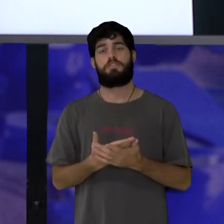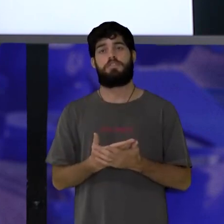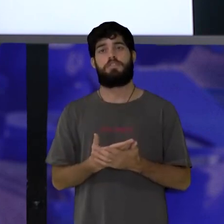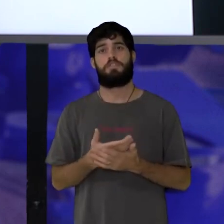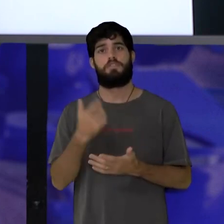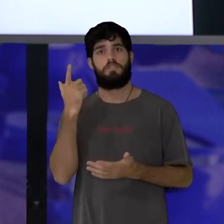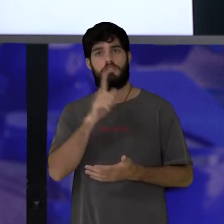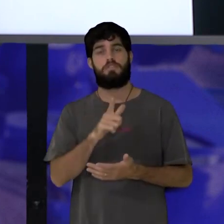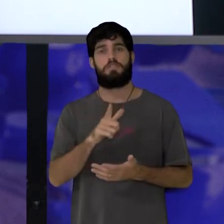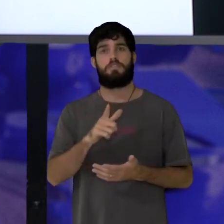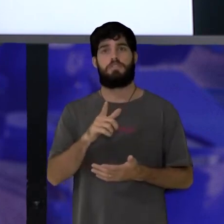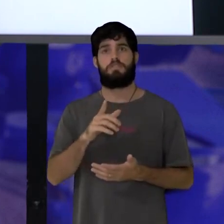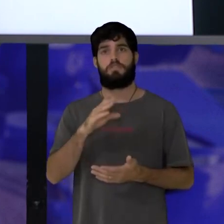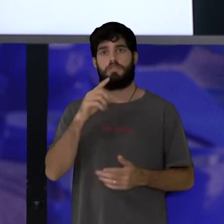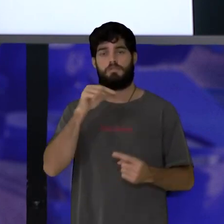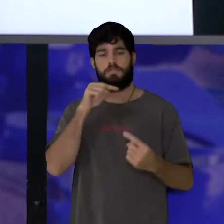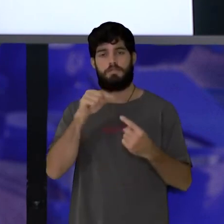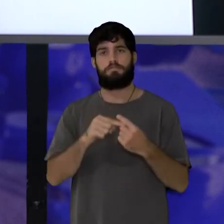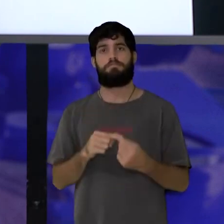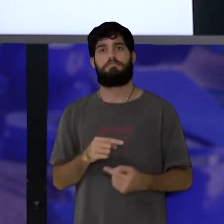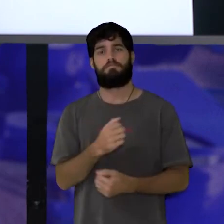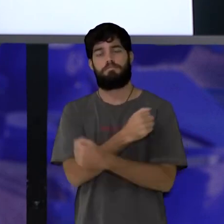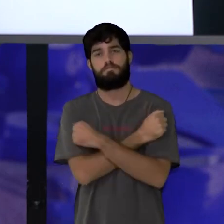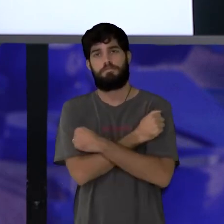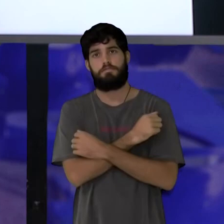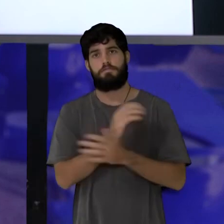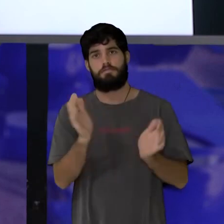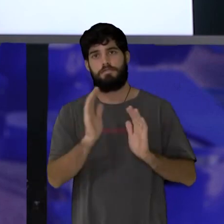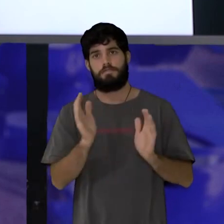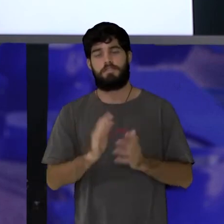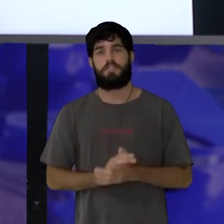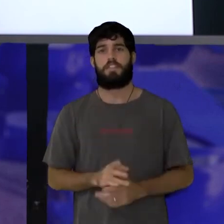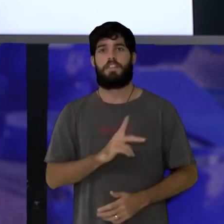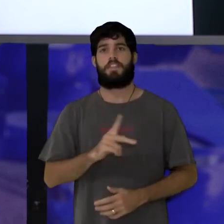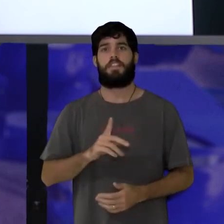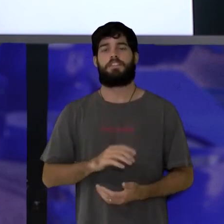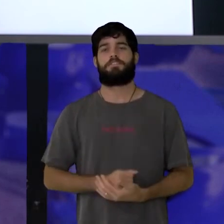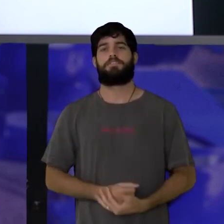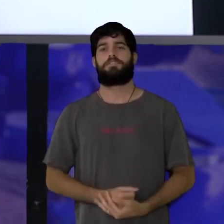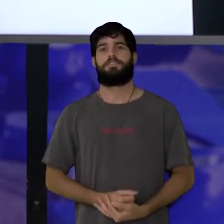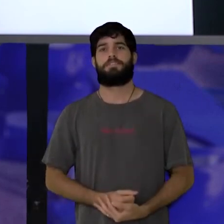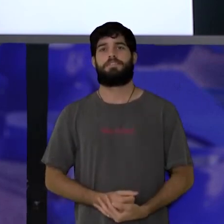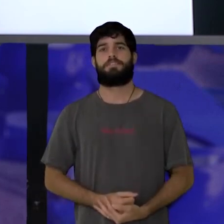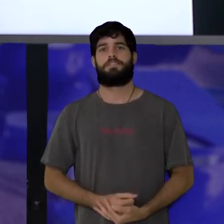conquistar o seu objetivo. Um grande abraço para todos, do professor Daniel Silva.